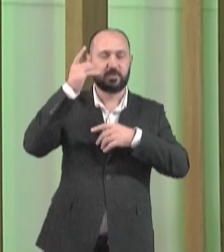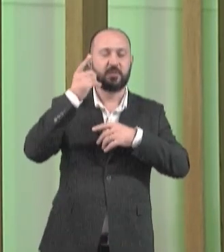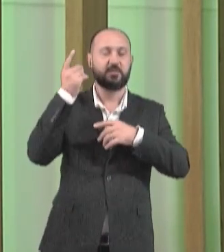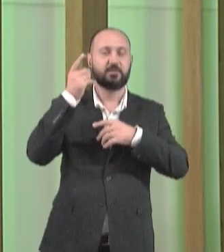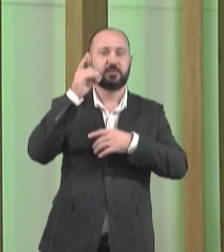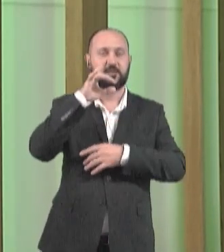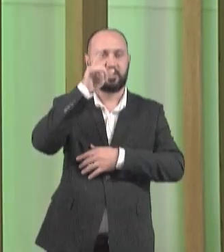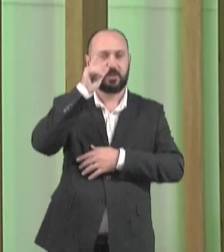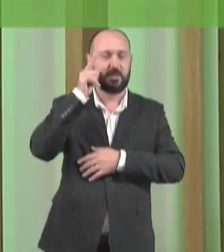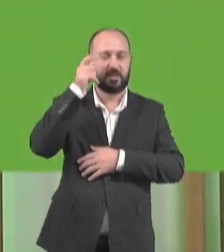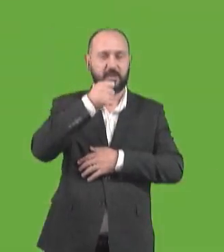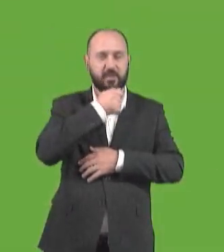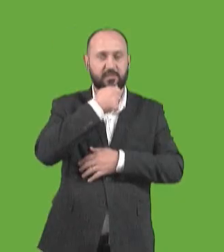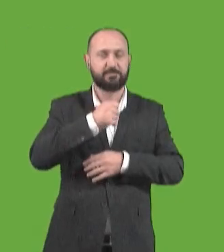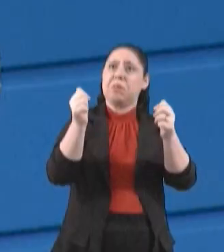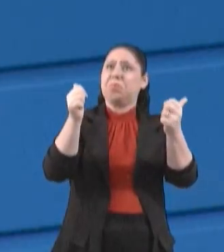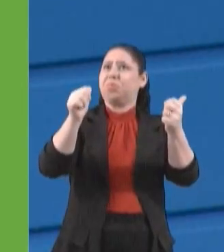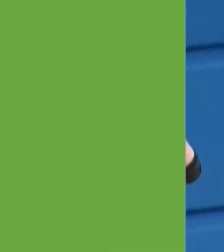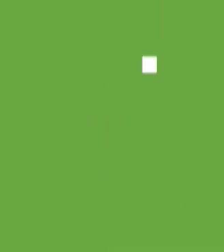Nogueira.